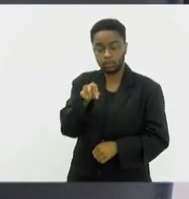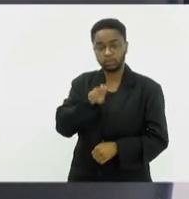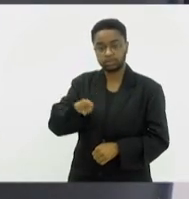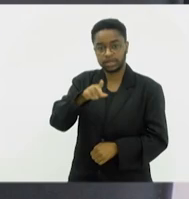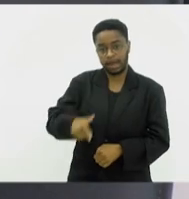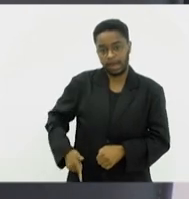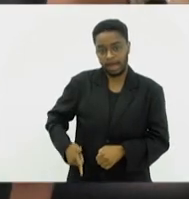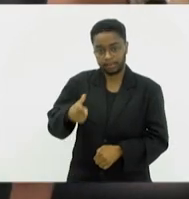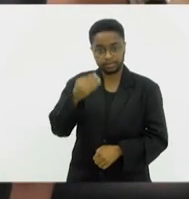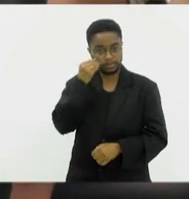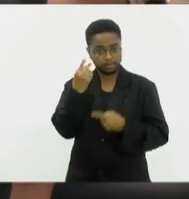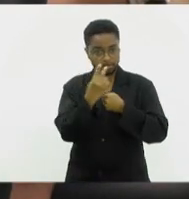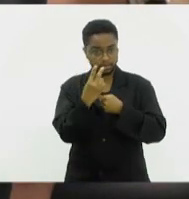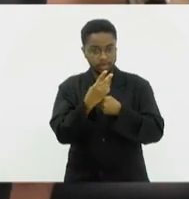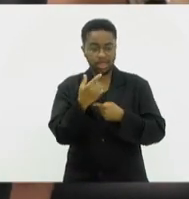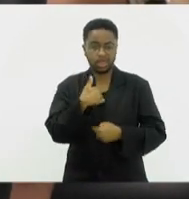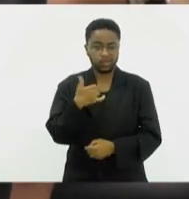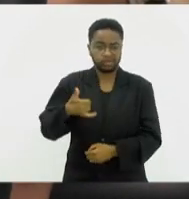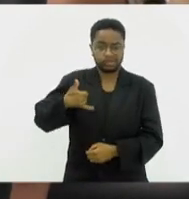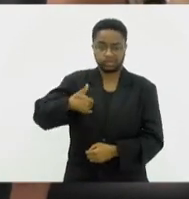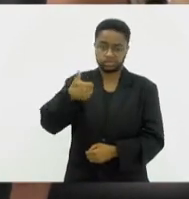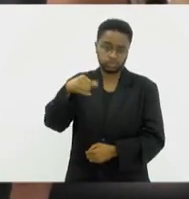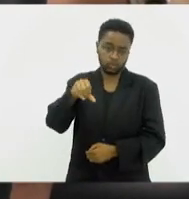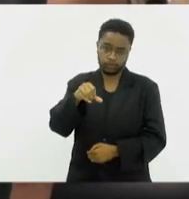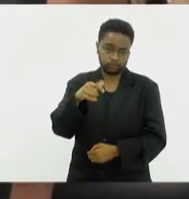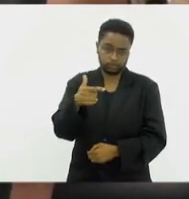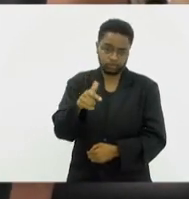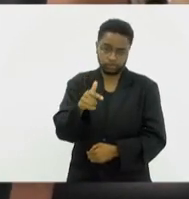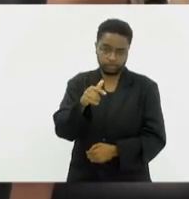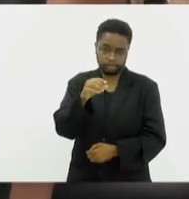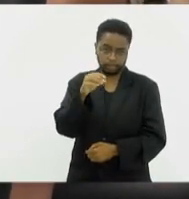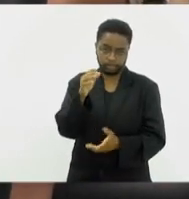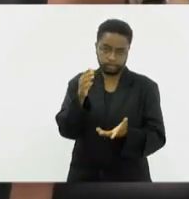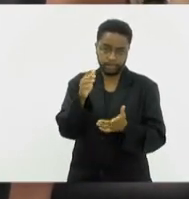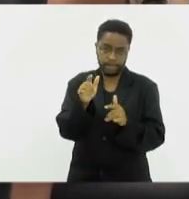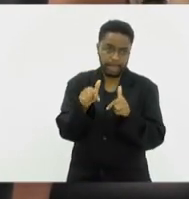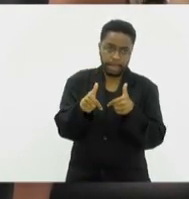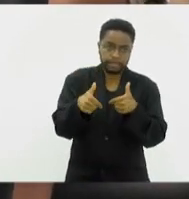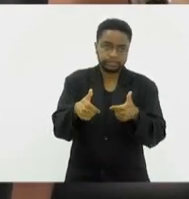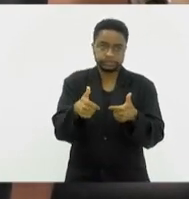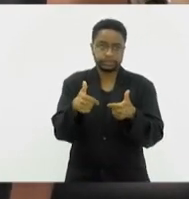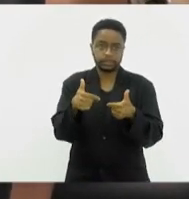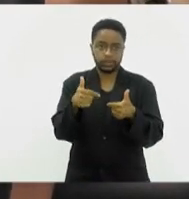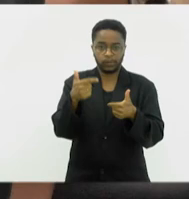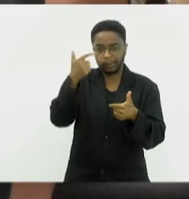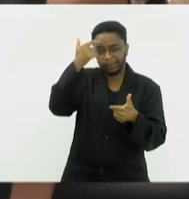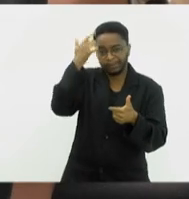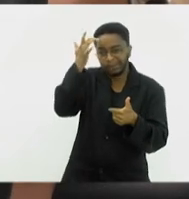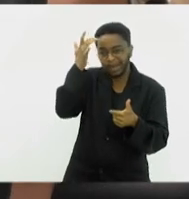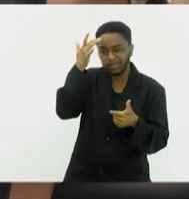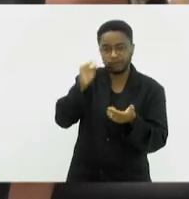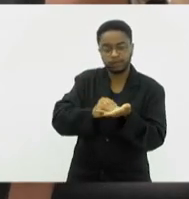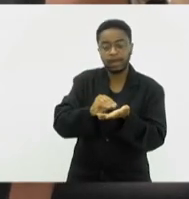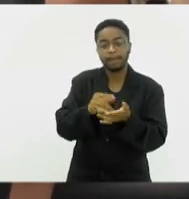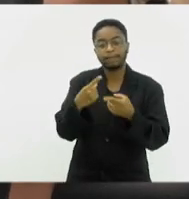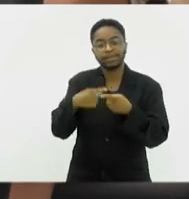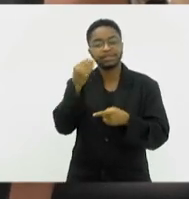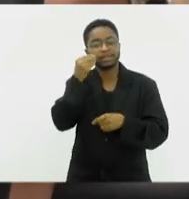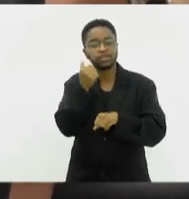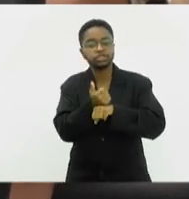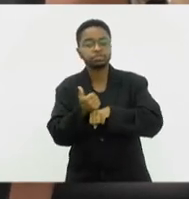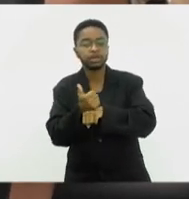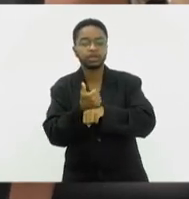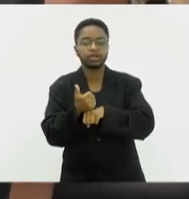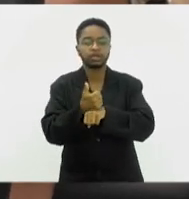19 anos na época, totalmente inconsequente. Naquele limbo entre encontrar uma experiência